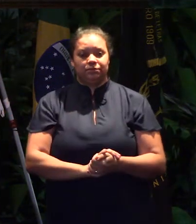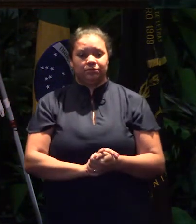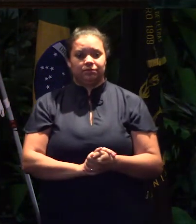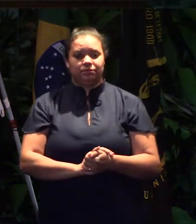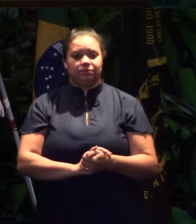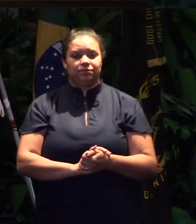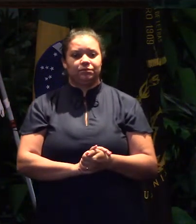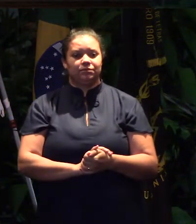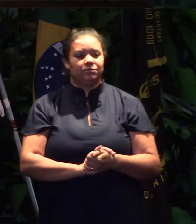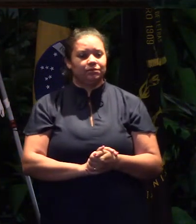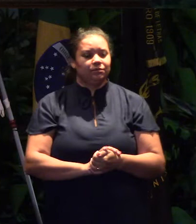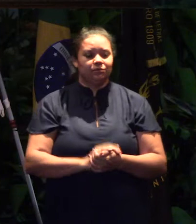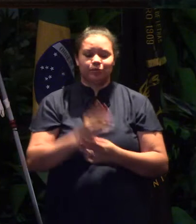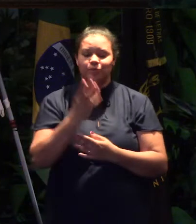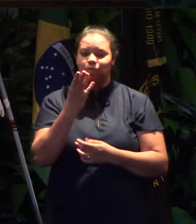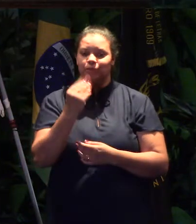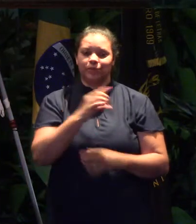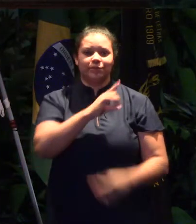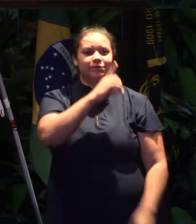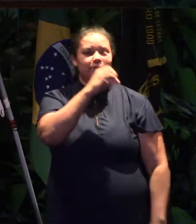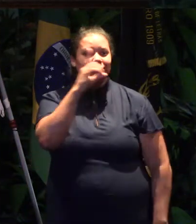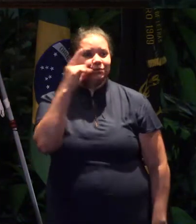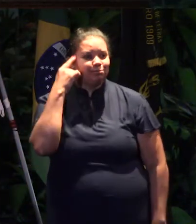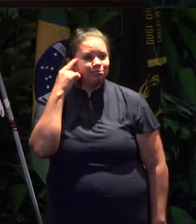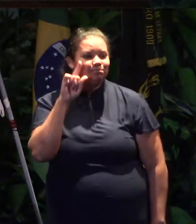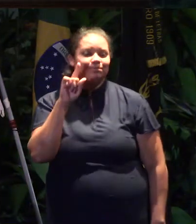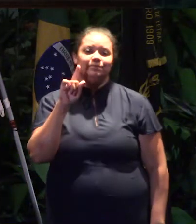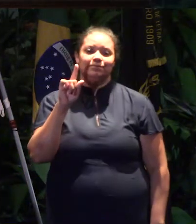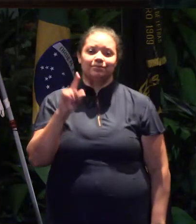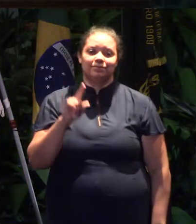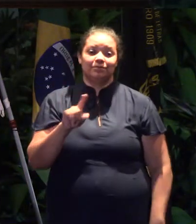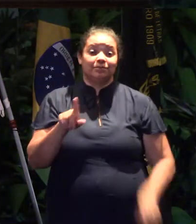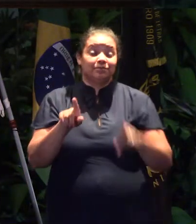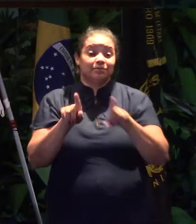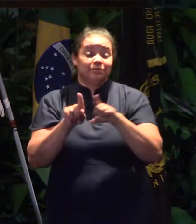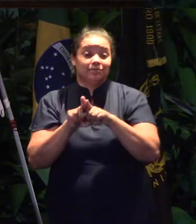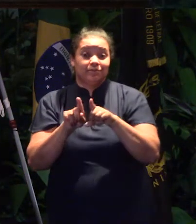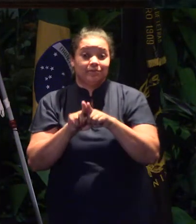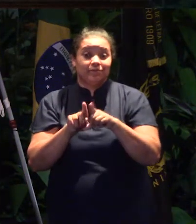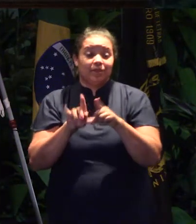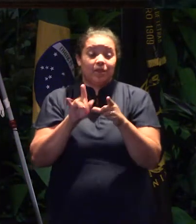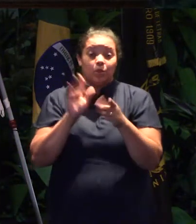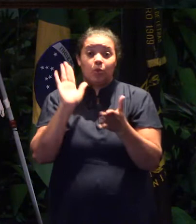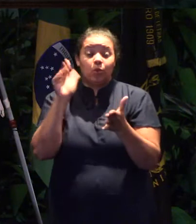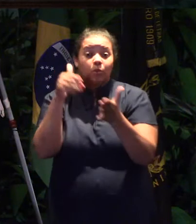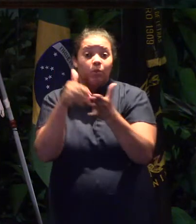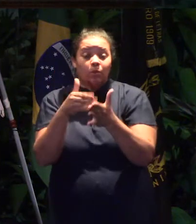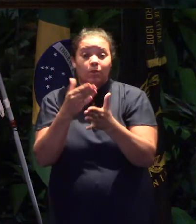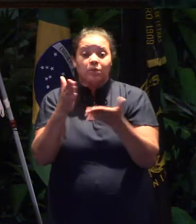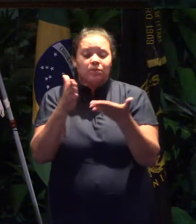durante vários e vários dias, ao cabo dos quais arrebentou em choro ao ler os últimos parágrafos da